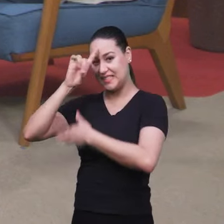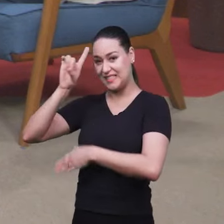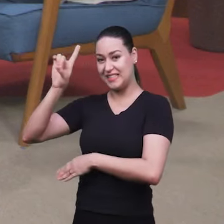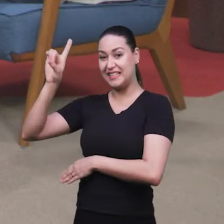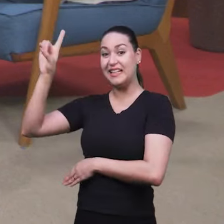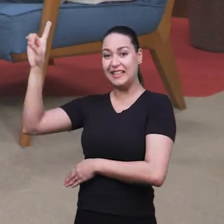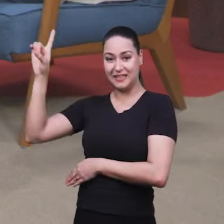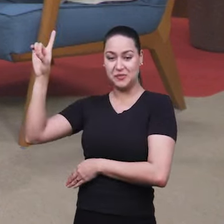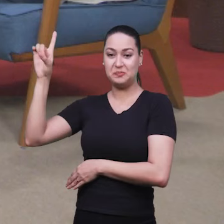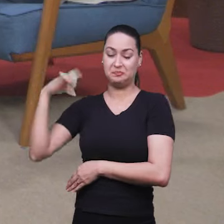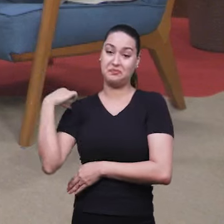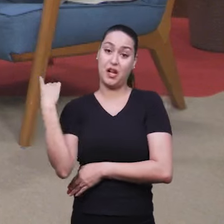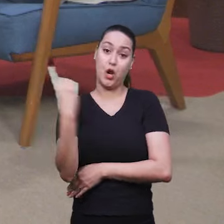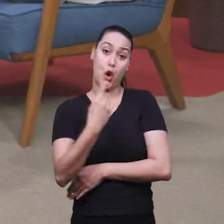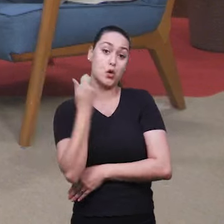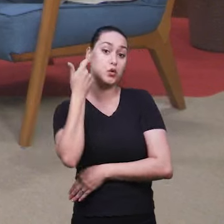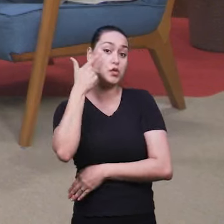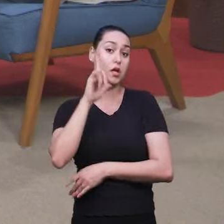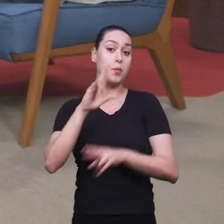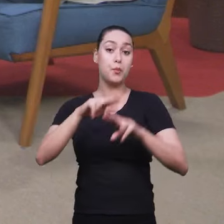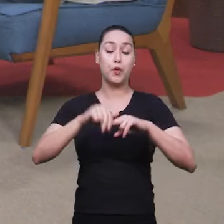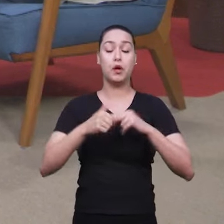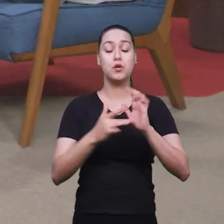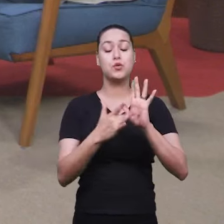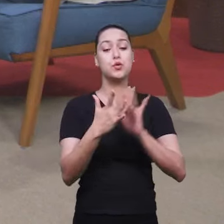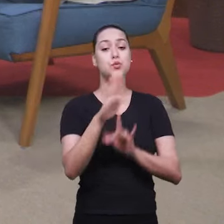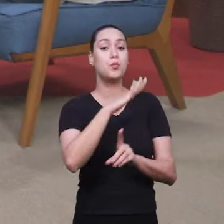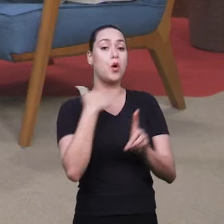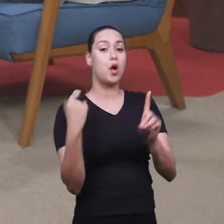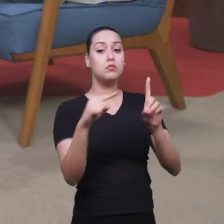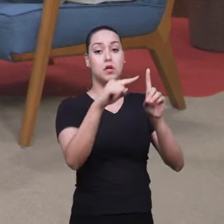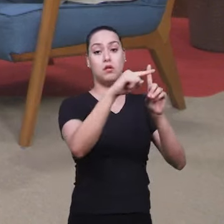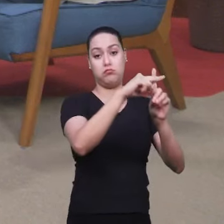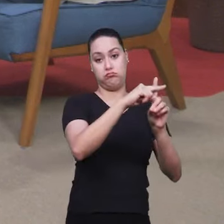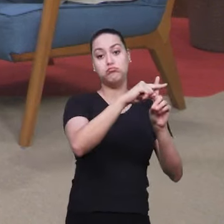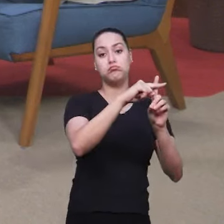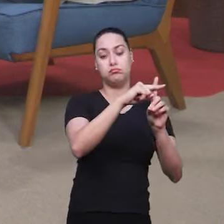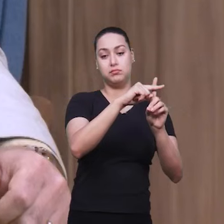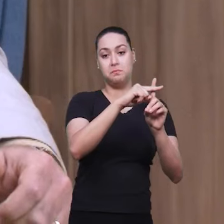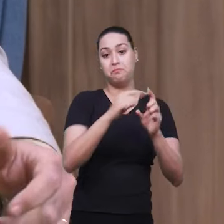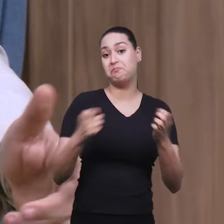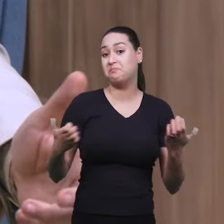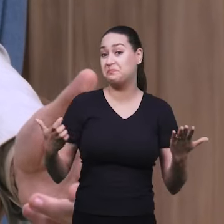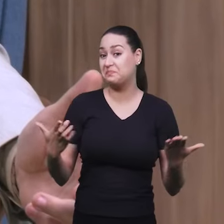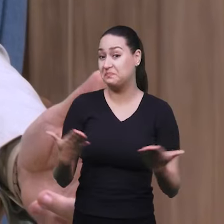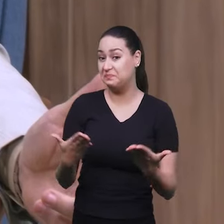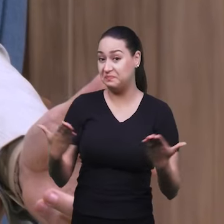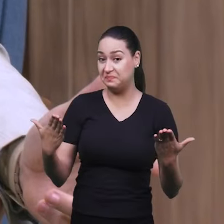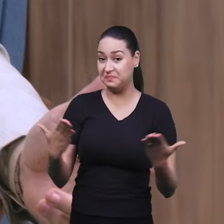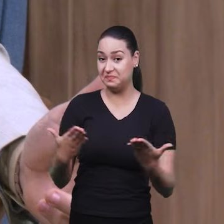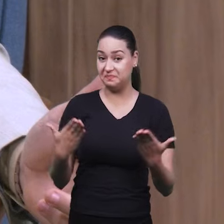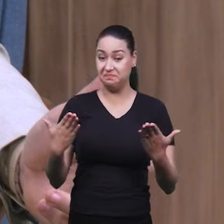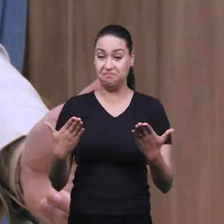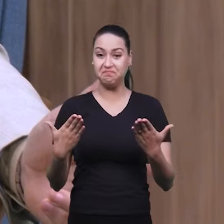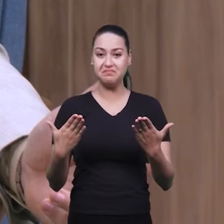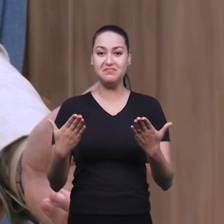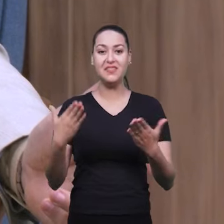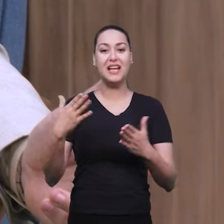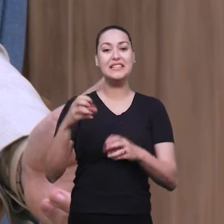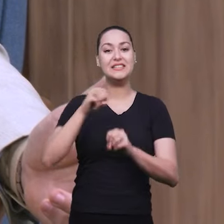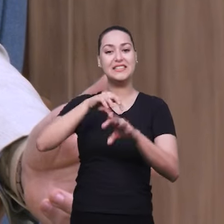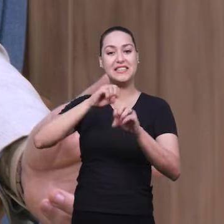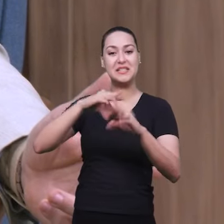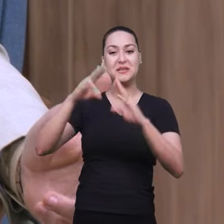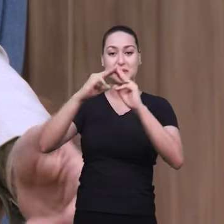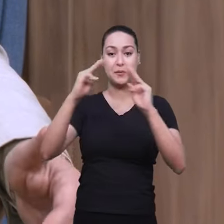Altíssimo e essa condição foi conquistada na morte do Senhor Jesus na cruz do Calvário. No programa de hoje, no quadro Lições do Manaim,